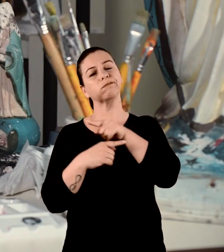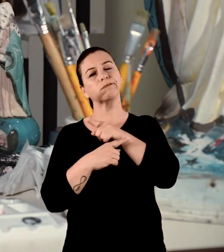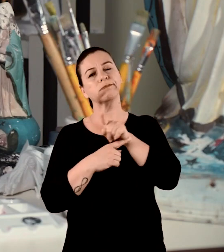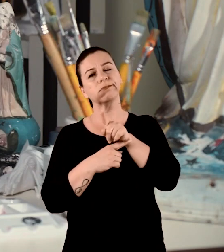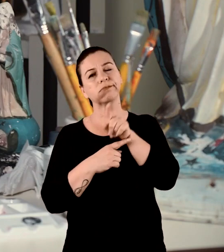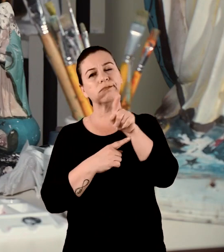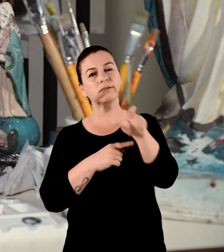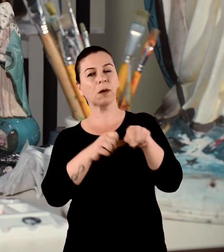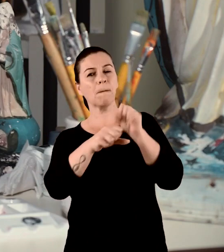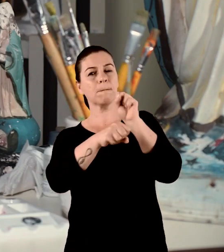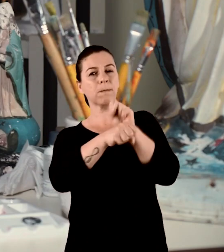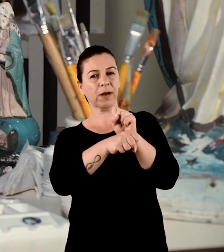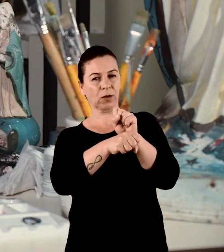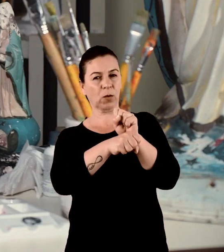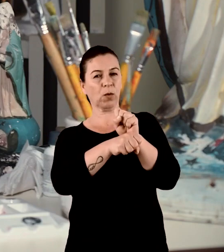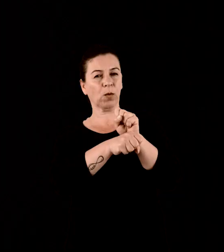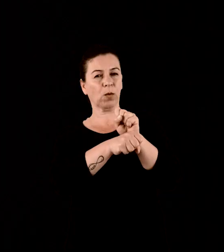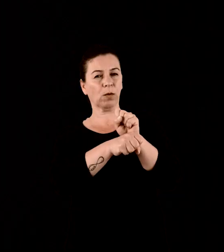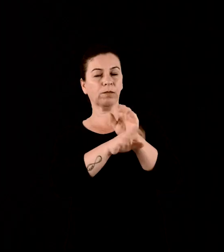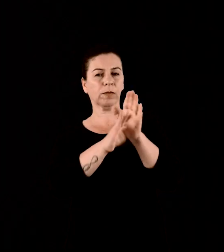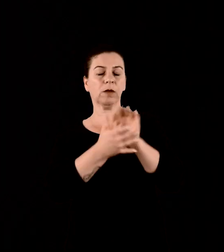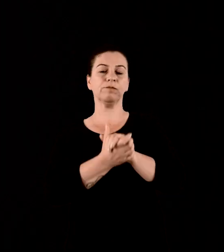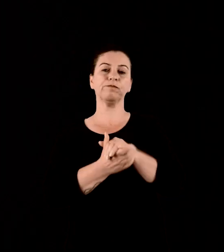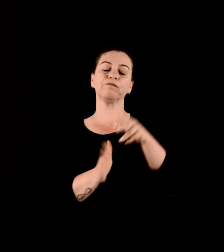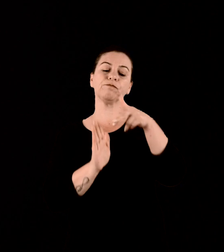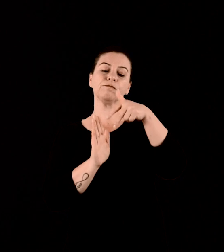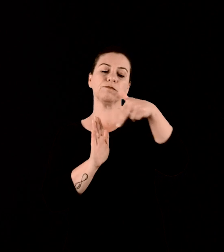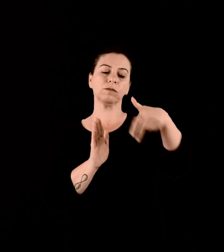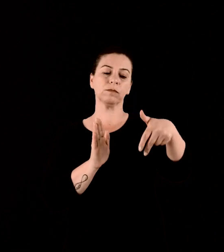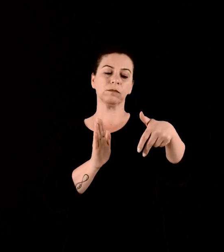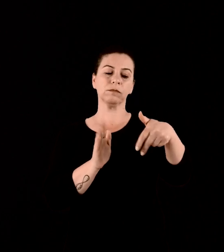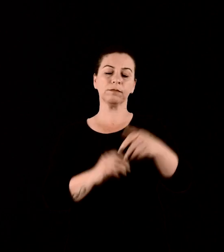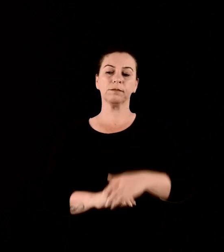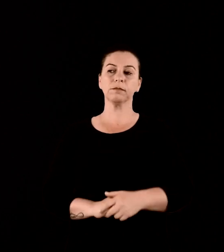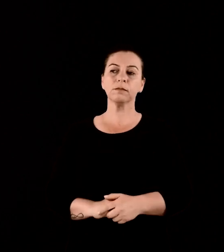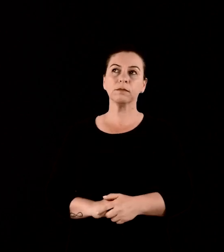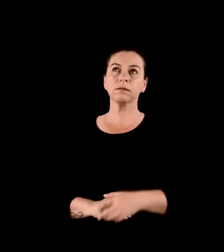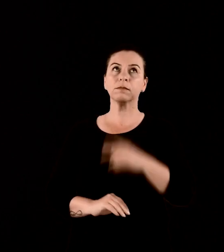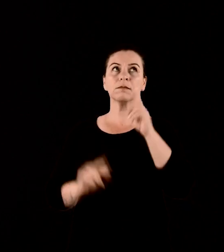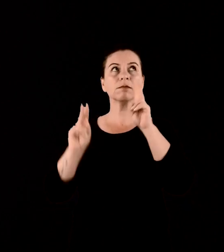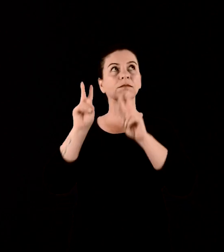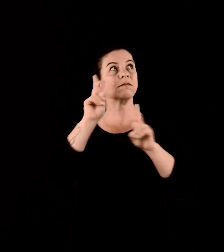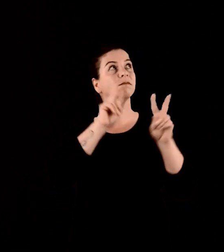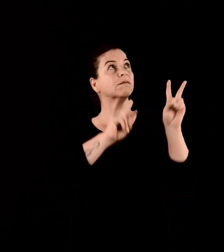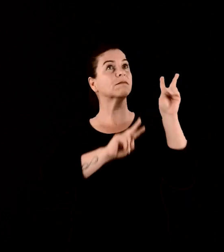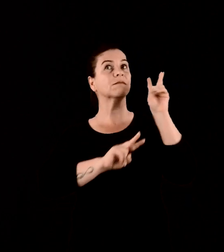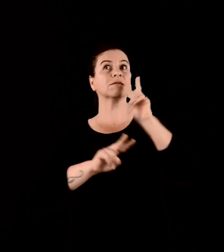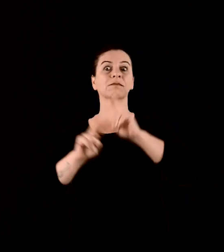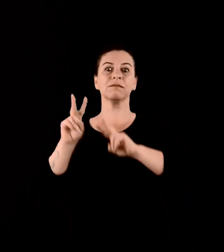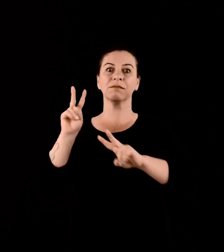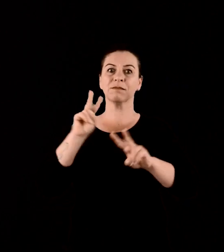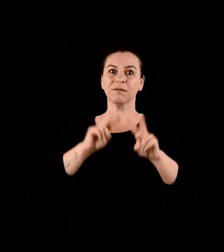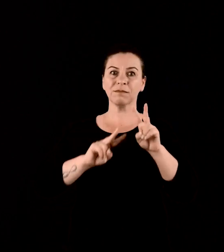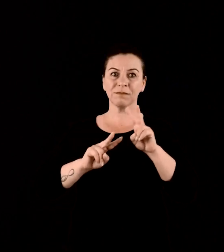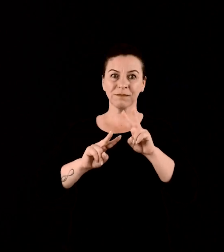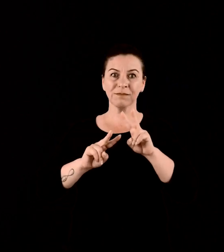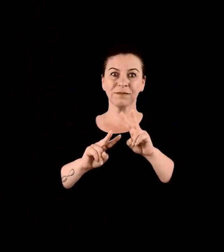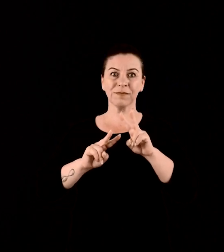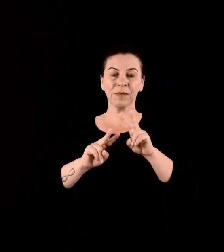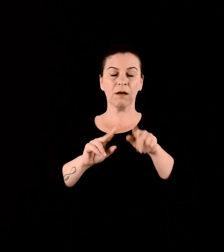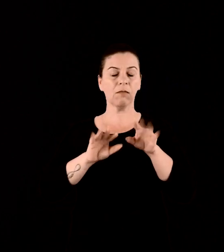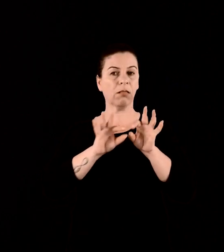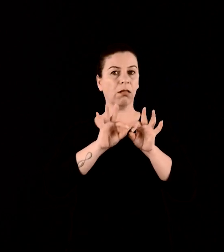Rapaz, esse ônibus para, você desce no meio do nada. Sim. Né? Uhum. Tem uma caminhada longa. E... Você levou o trajeto a